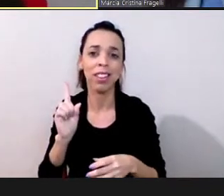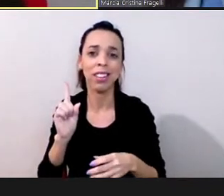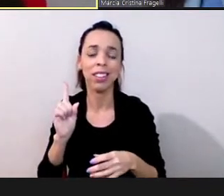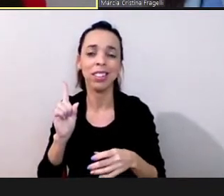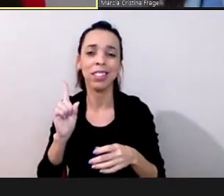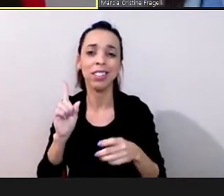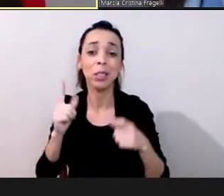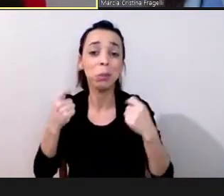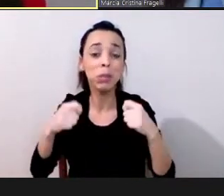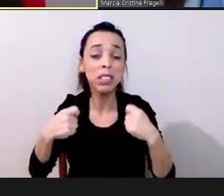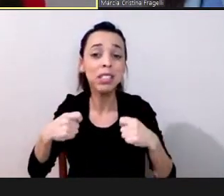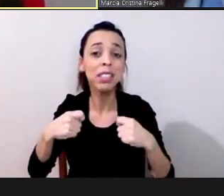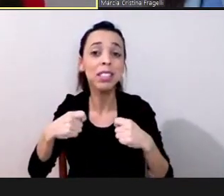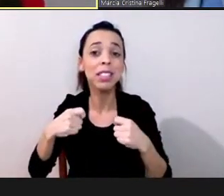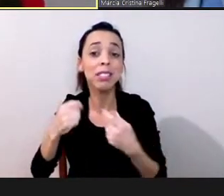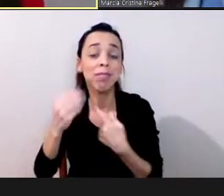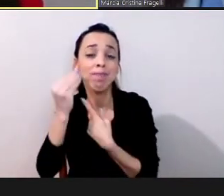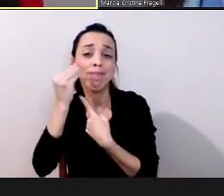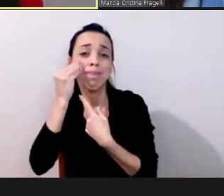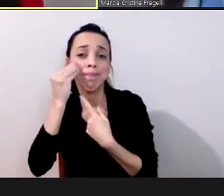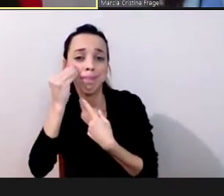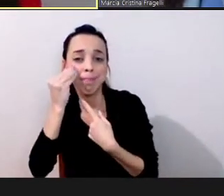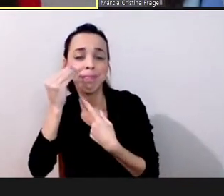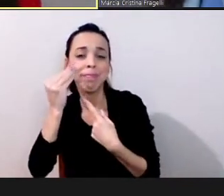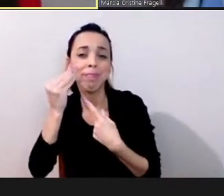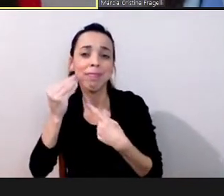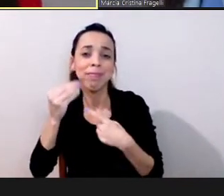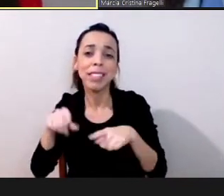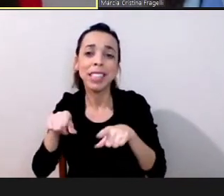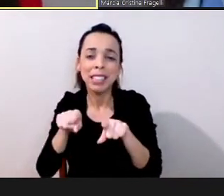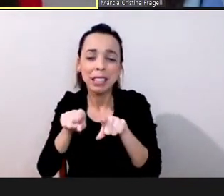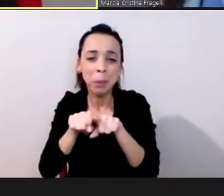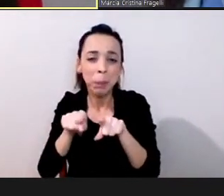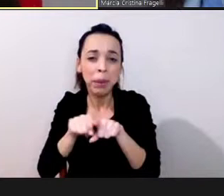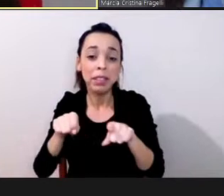eu acho que para além do escolha é o compromisso com a ação né com de fato abrir mão